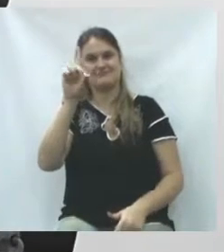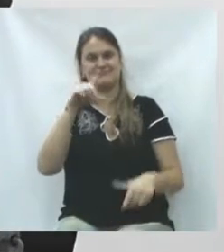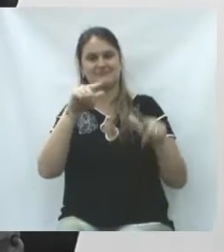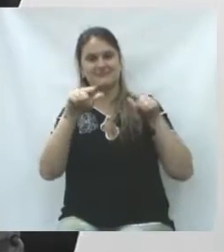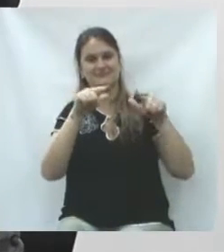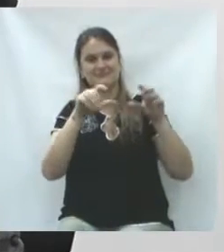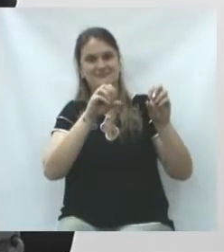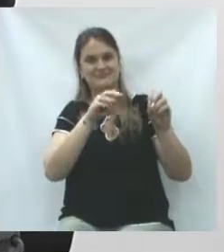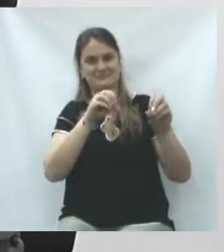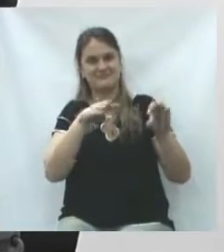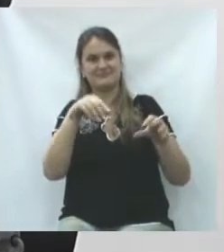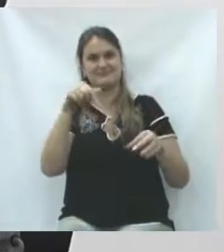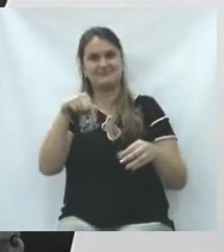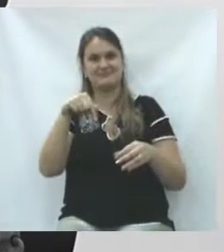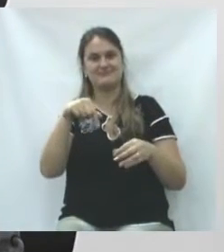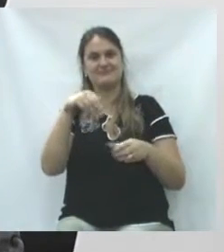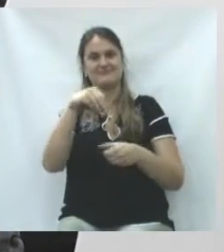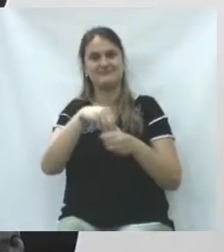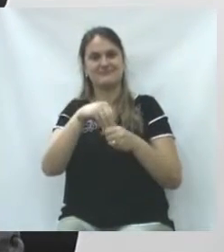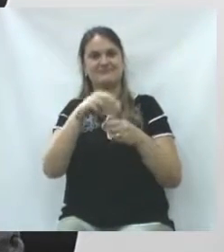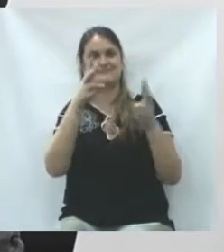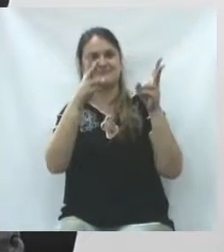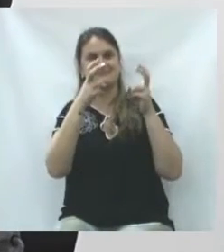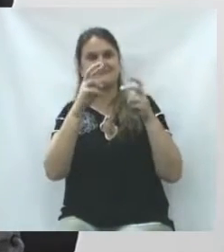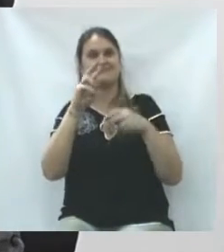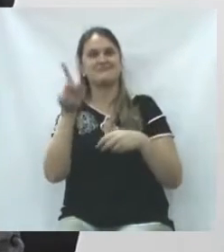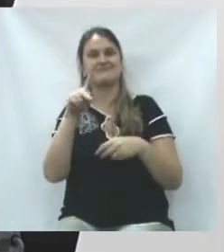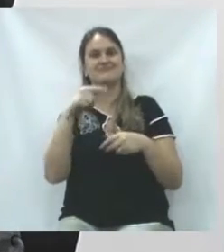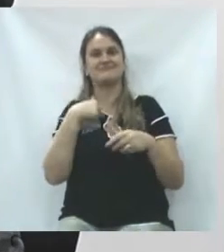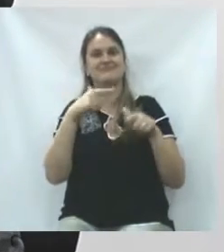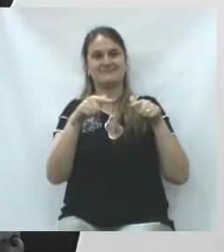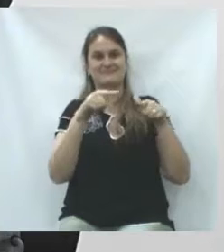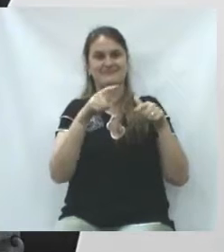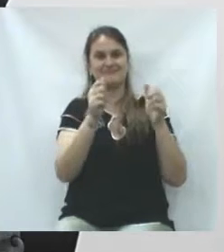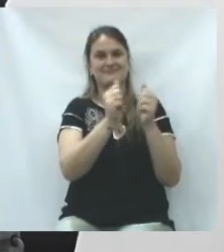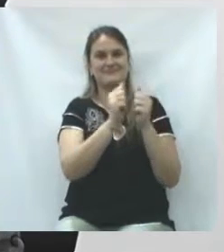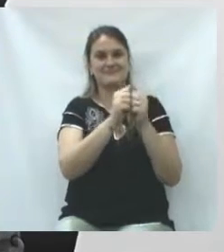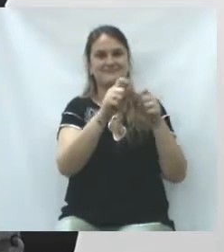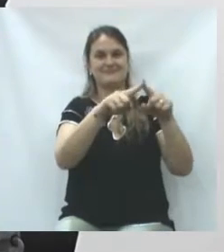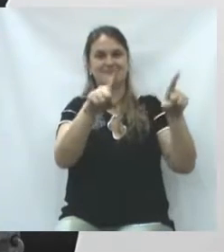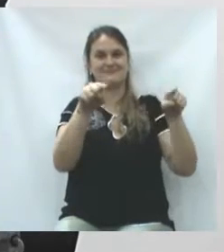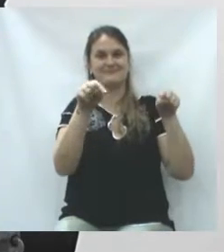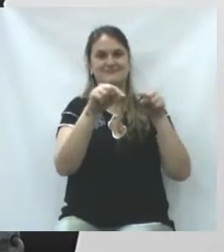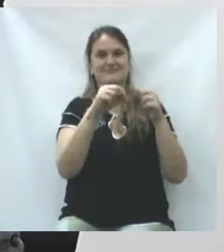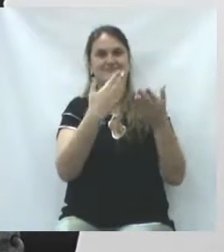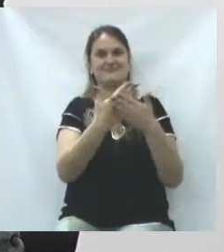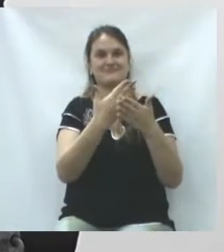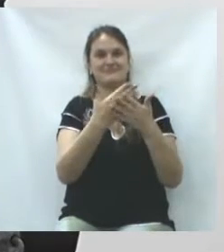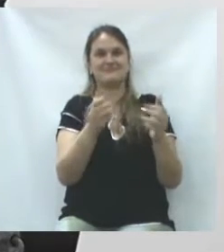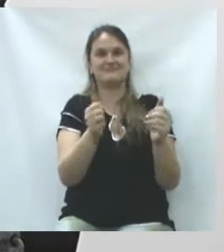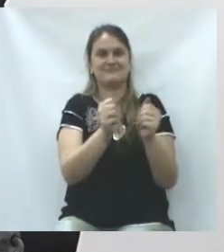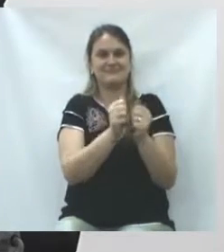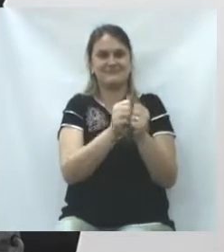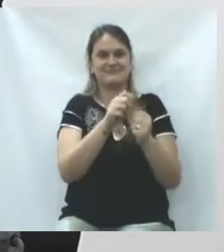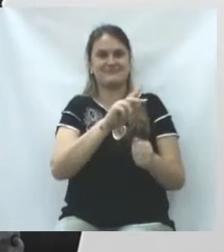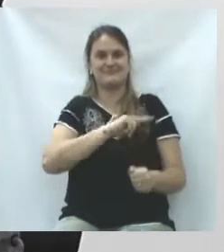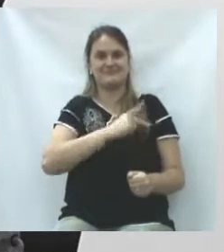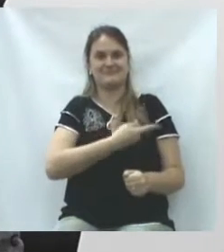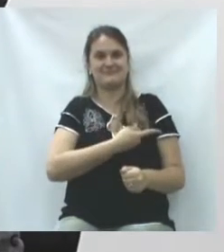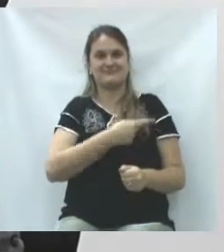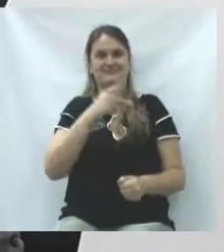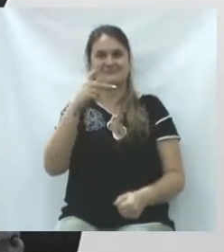vejo professores que a gente atuou junto na sala de aula, junto ao PROERD.